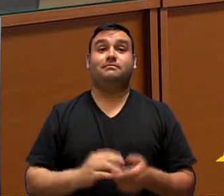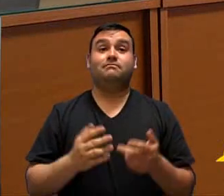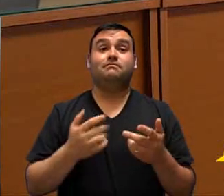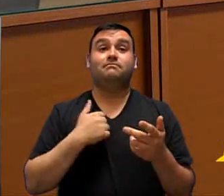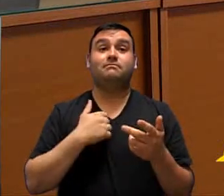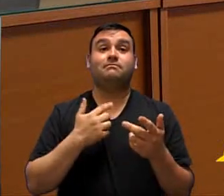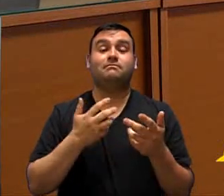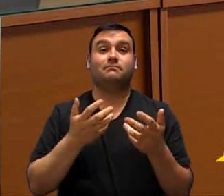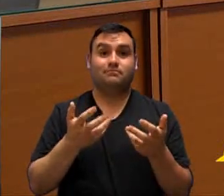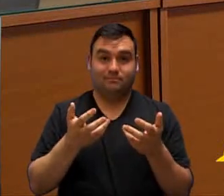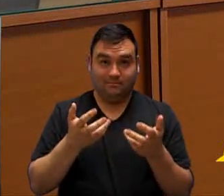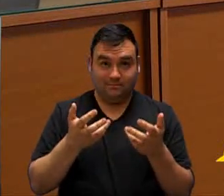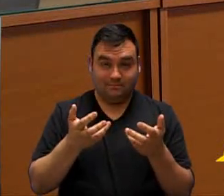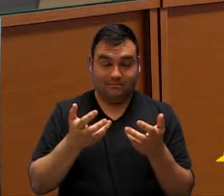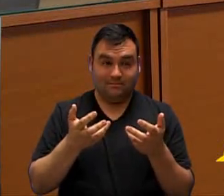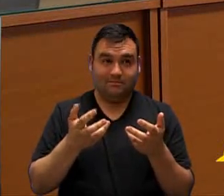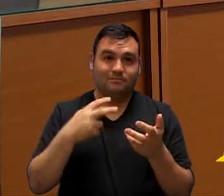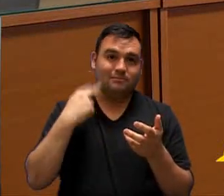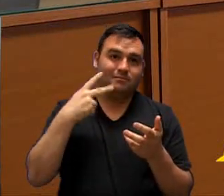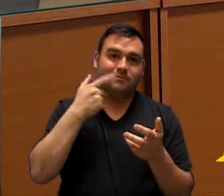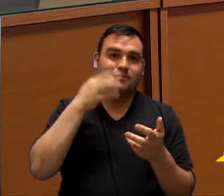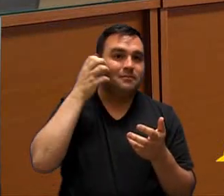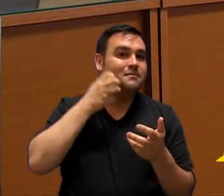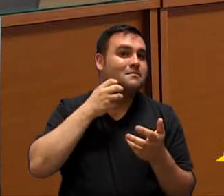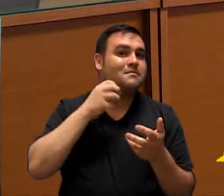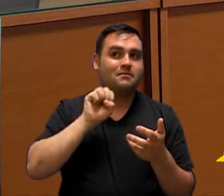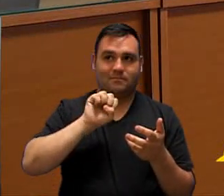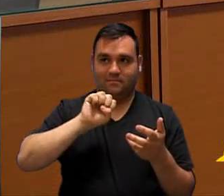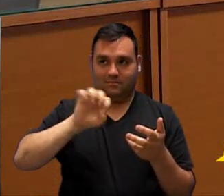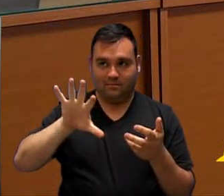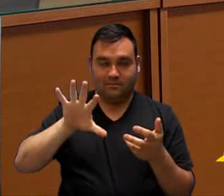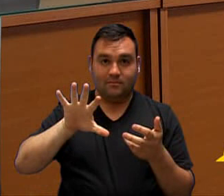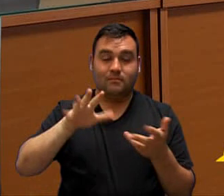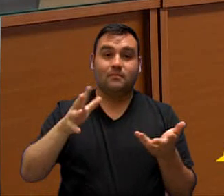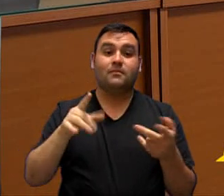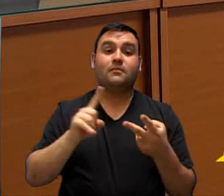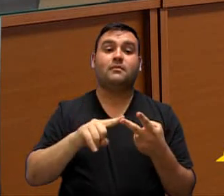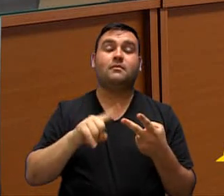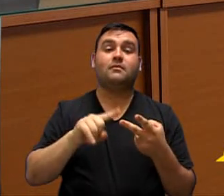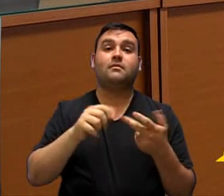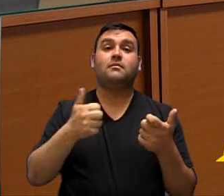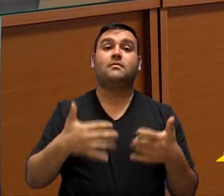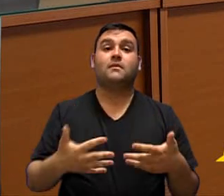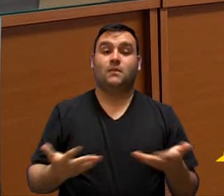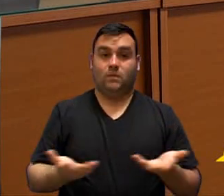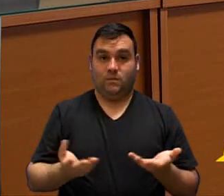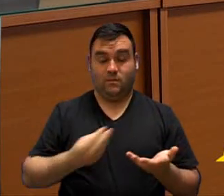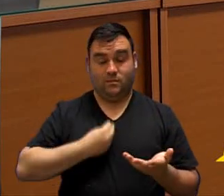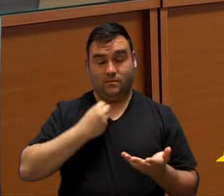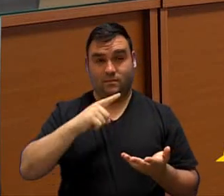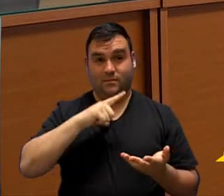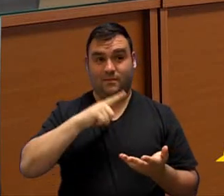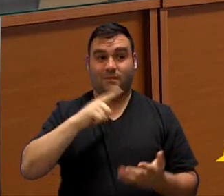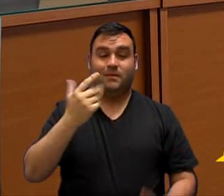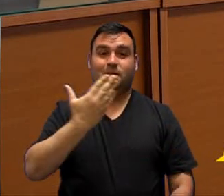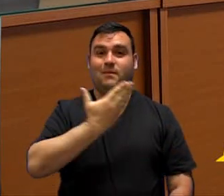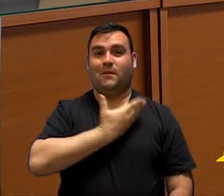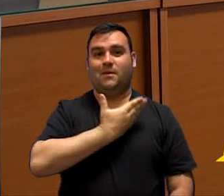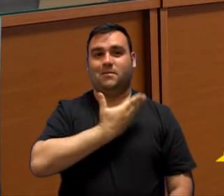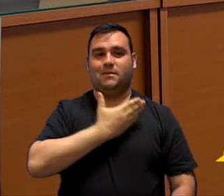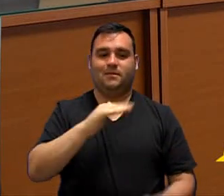Quero, o vereador Pérez precisou sair, pediu licença. Também quero registrar a presença do nosso